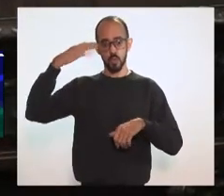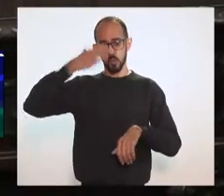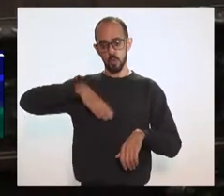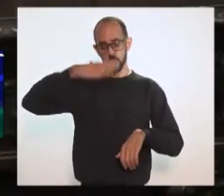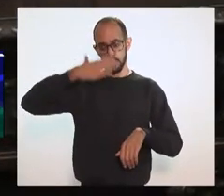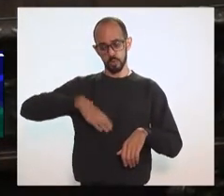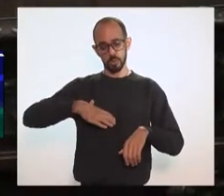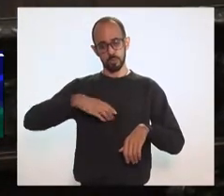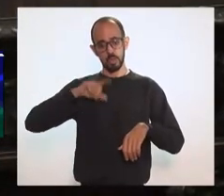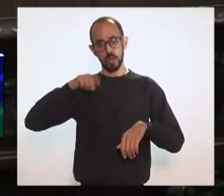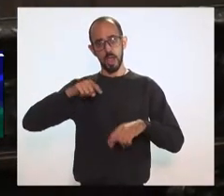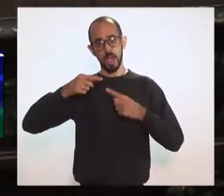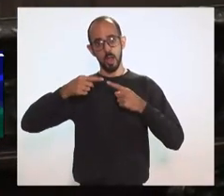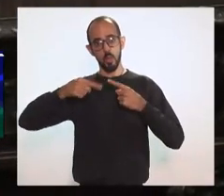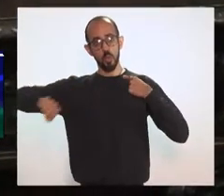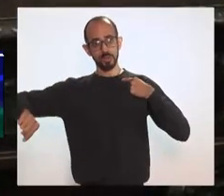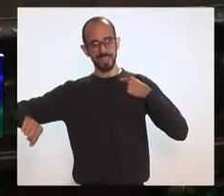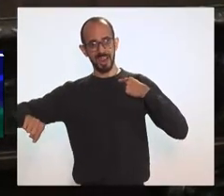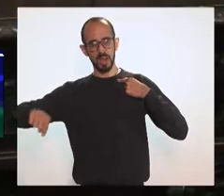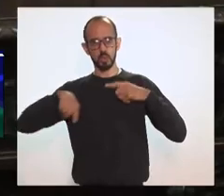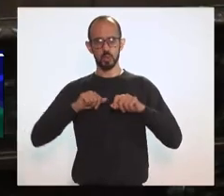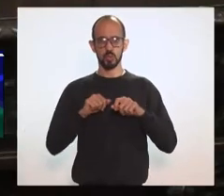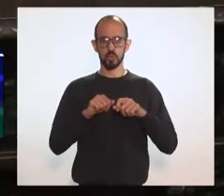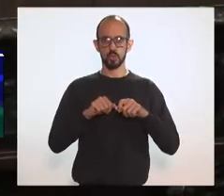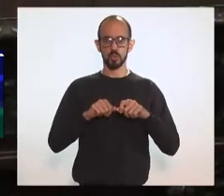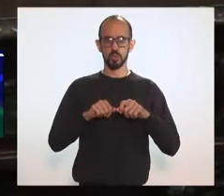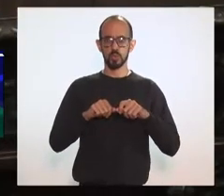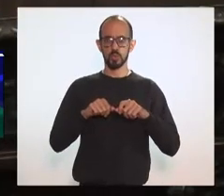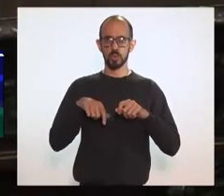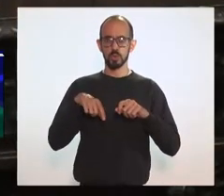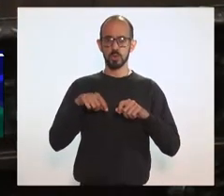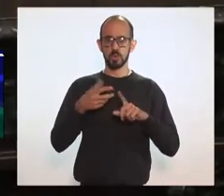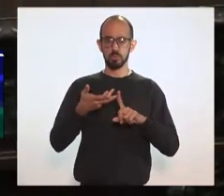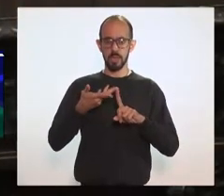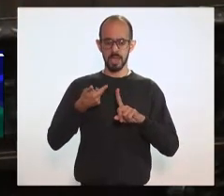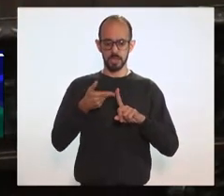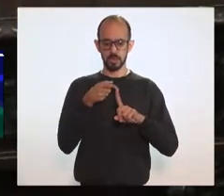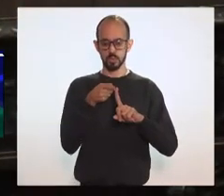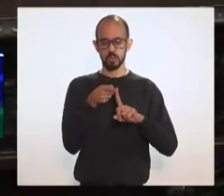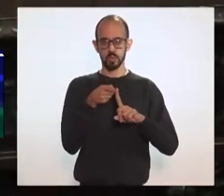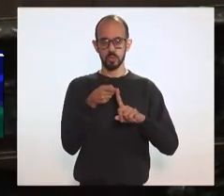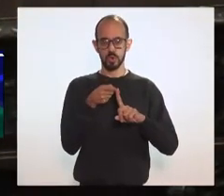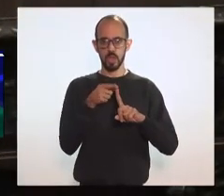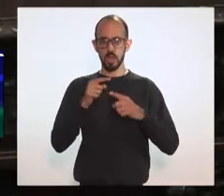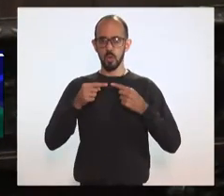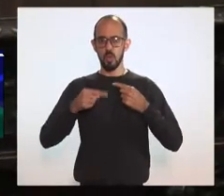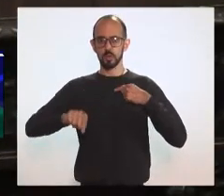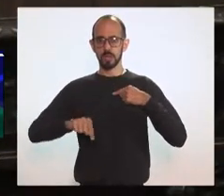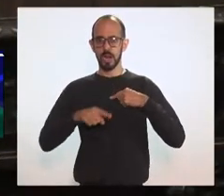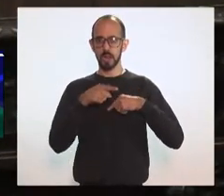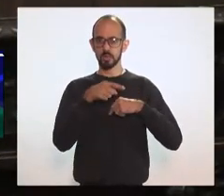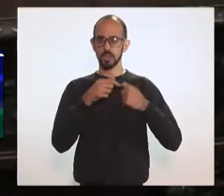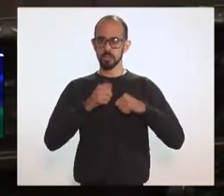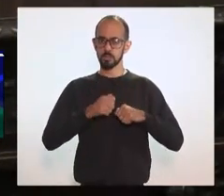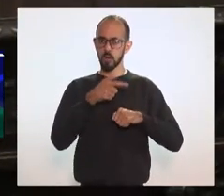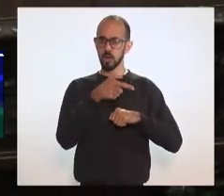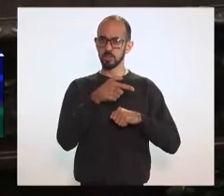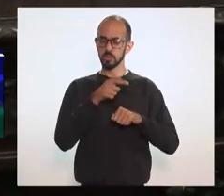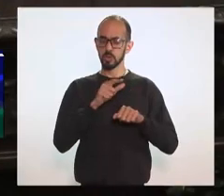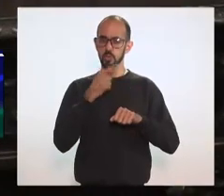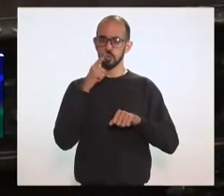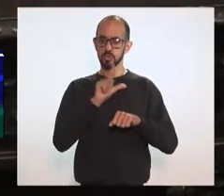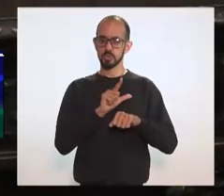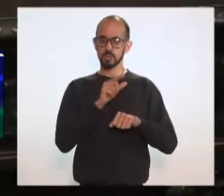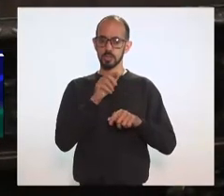estadual, é contrária ao seu teor? É contrária ao seu mérito? É contrário que esses servidores da FAETEC possam ter, afinal de contas,